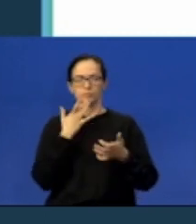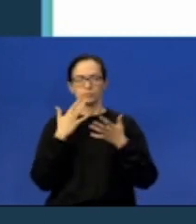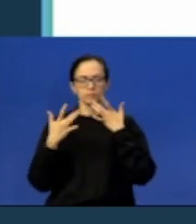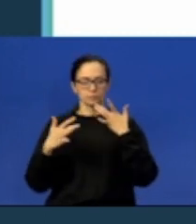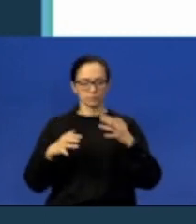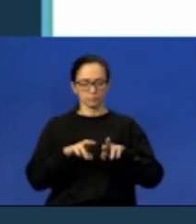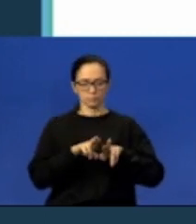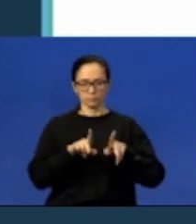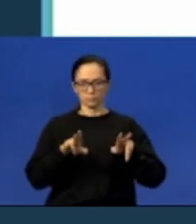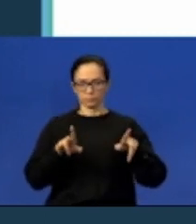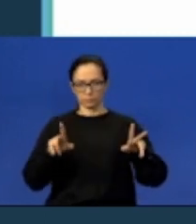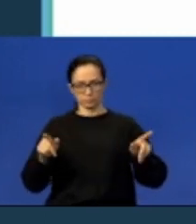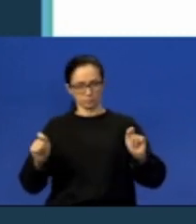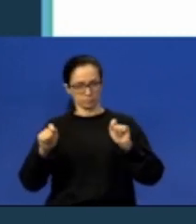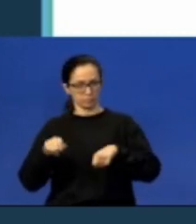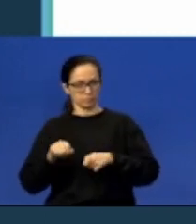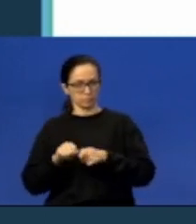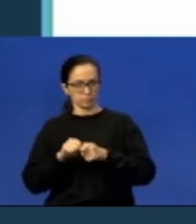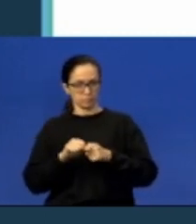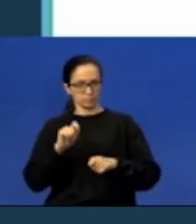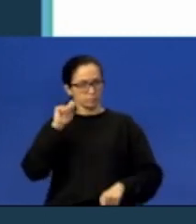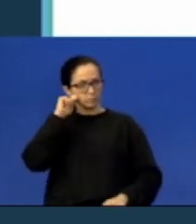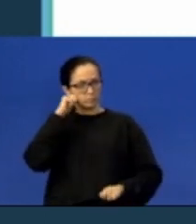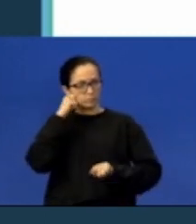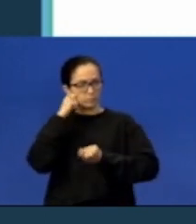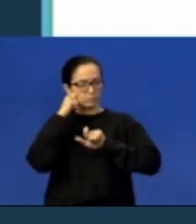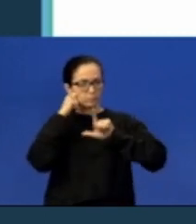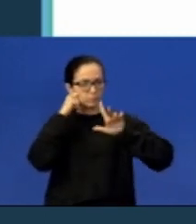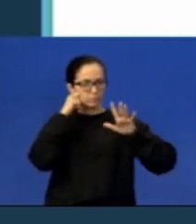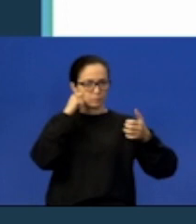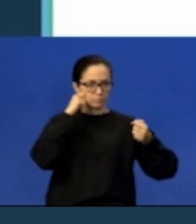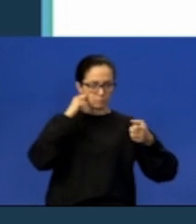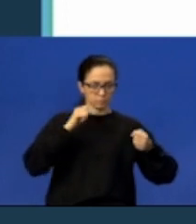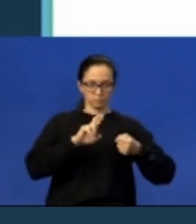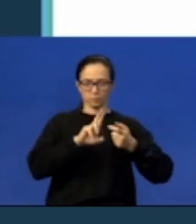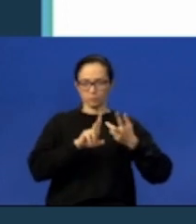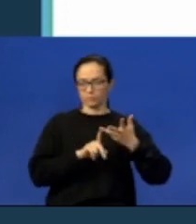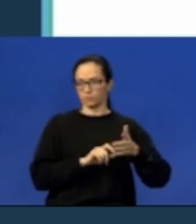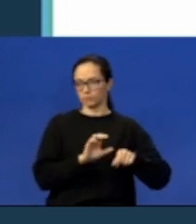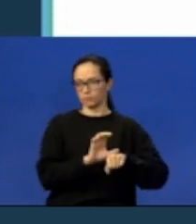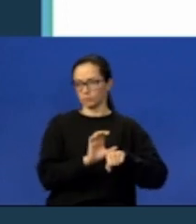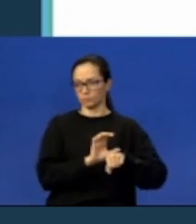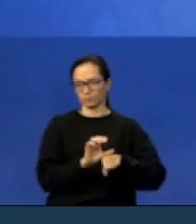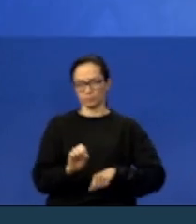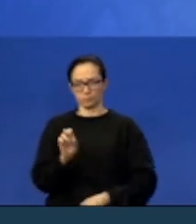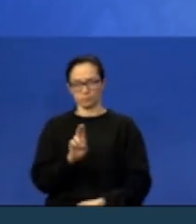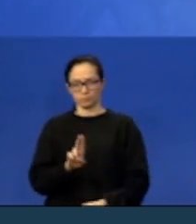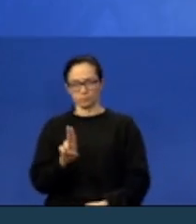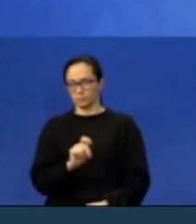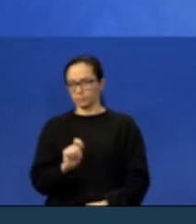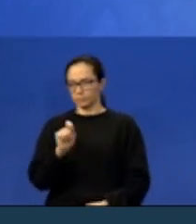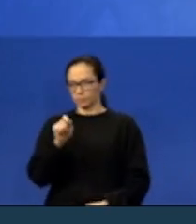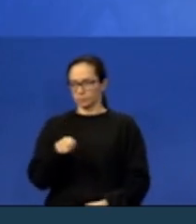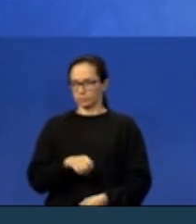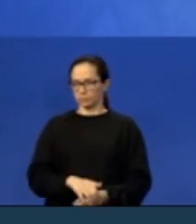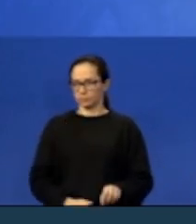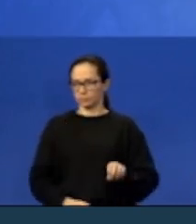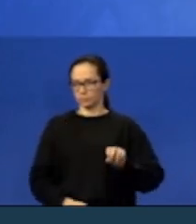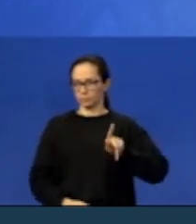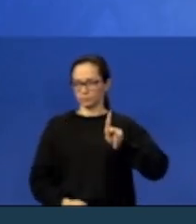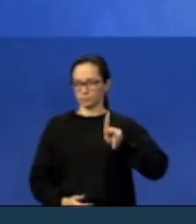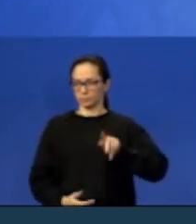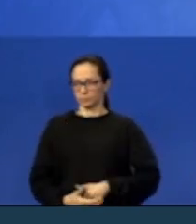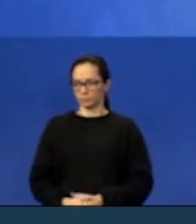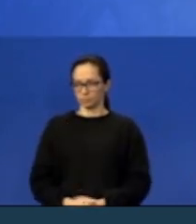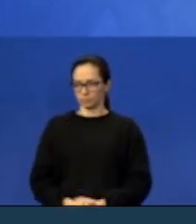colorações, indo do preto para o branco e uma variedade de tons de cinza sobrepostos, que a gente vai observar no gráfico de